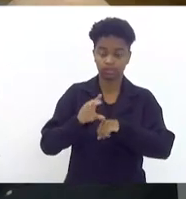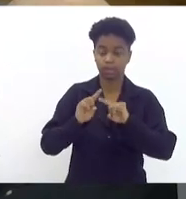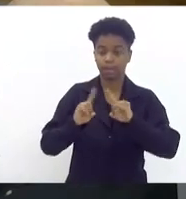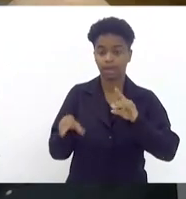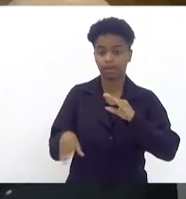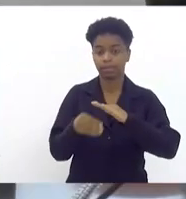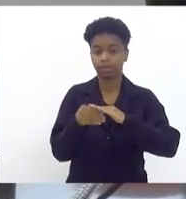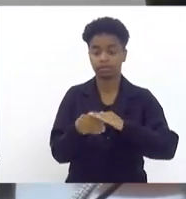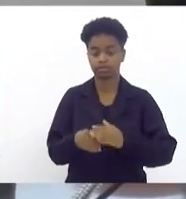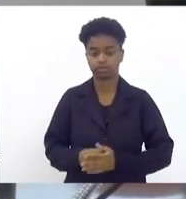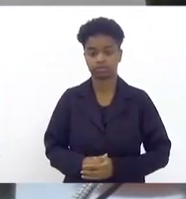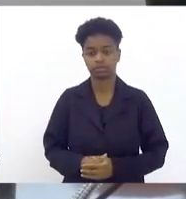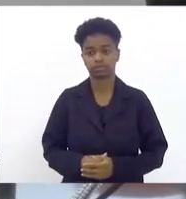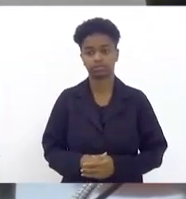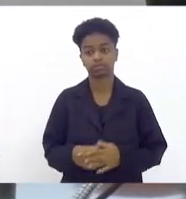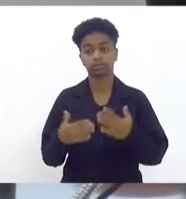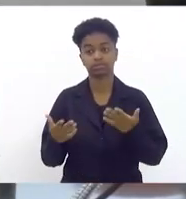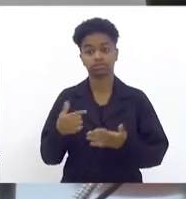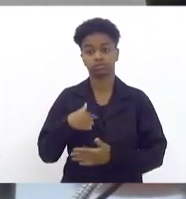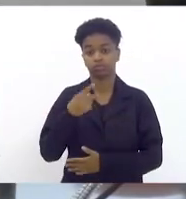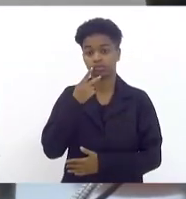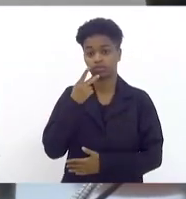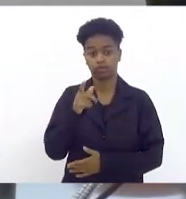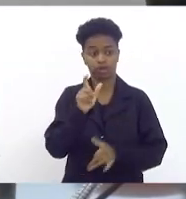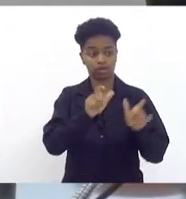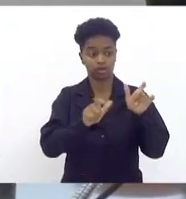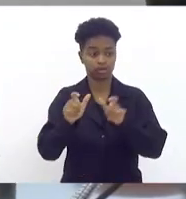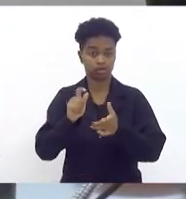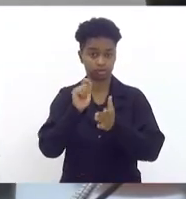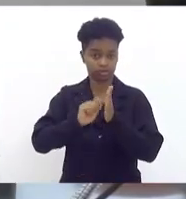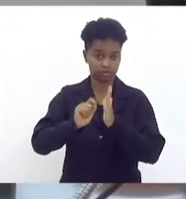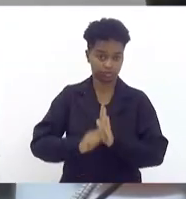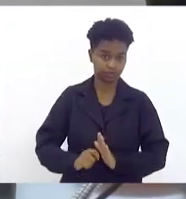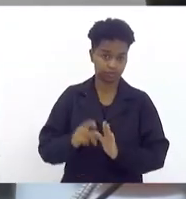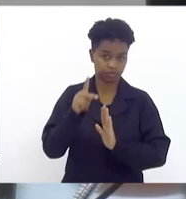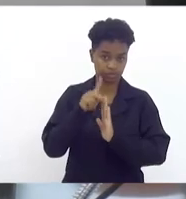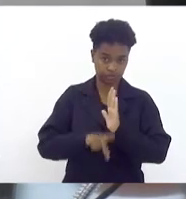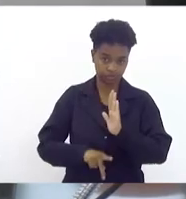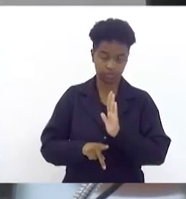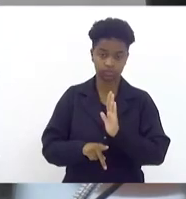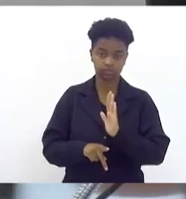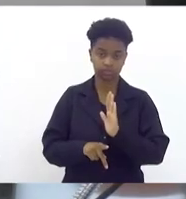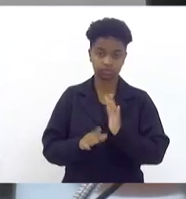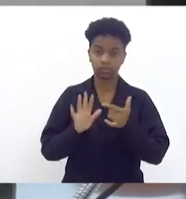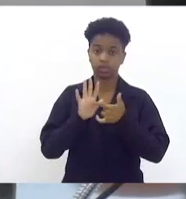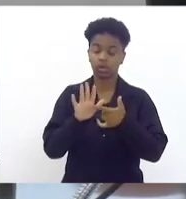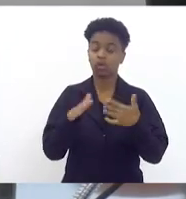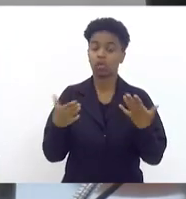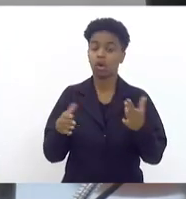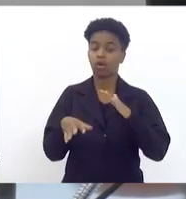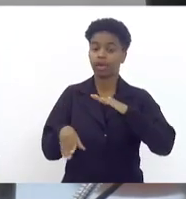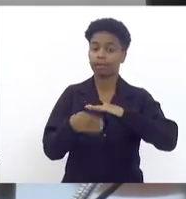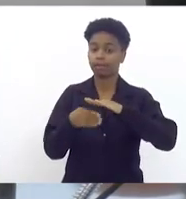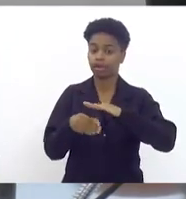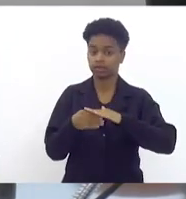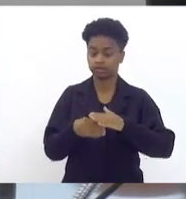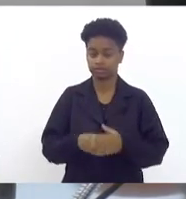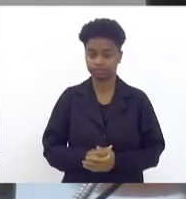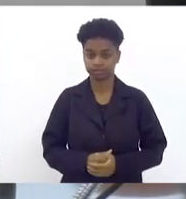emendas, e aí me dirijo aos autores do projeto, abordando quais emendas que eu aponto.